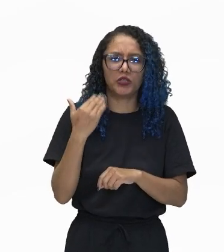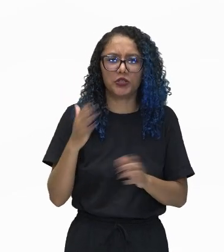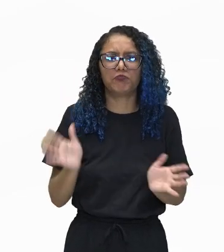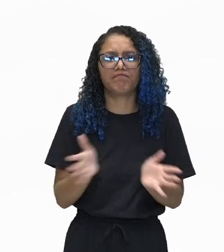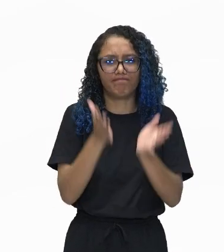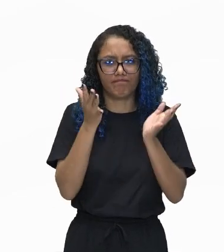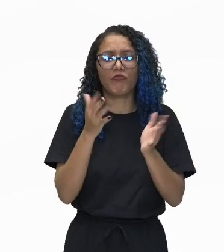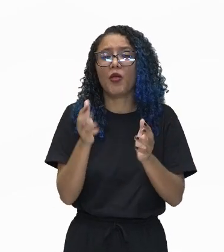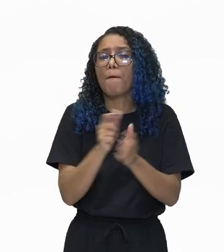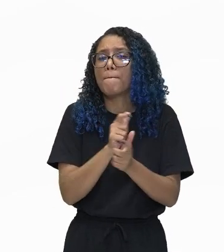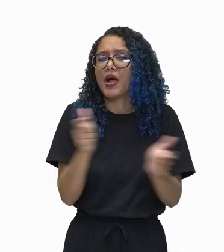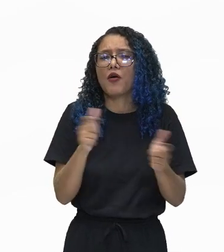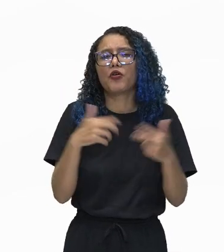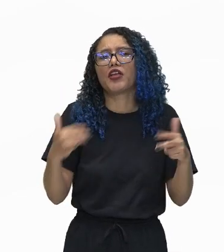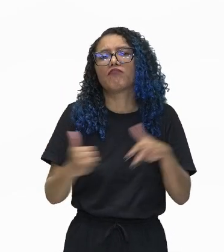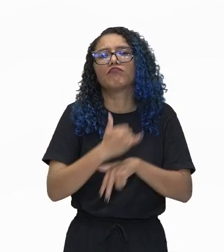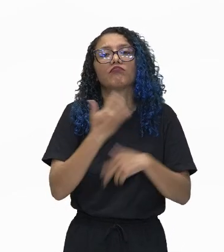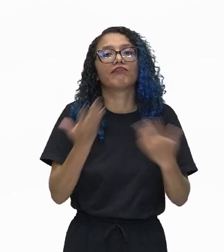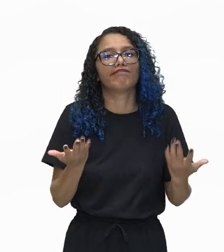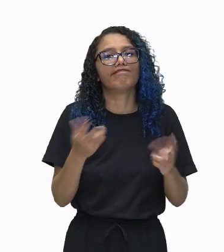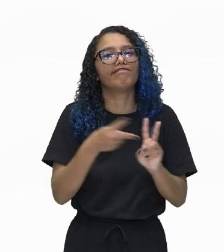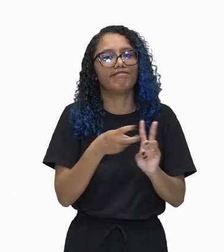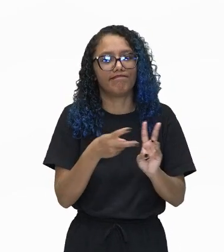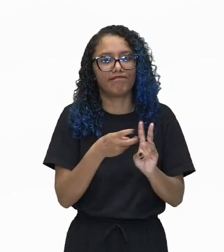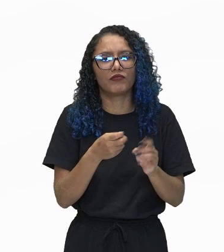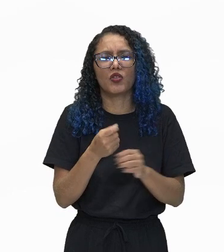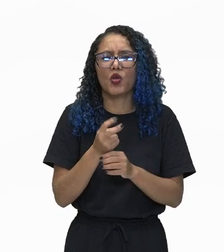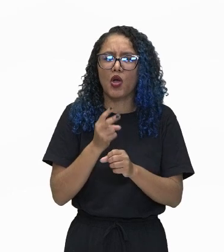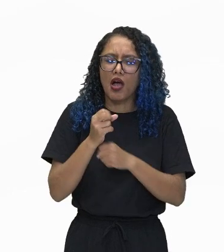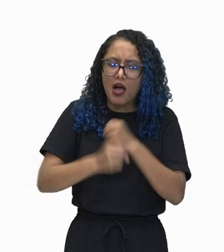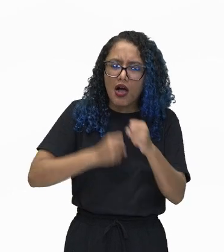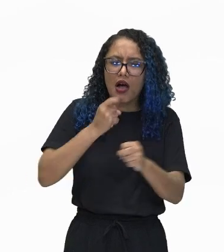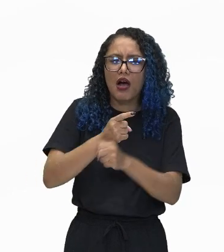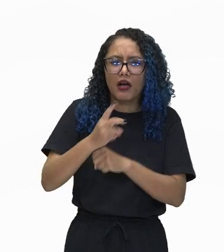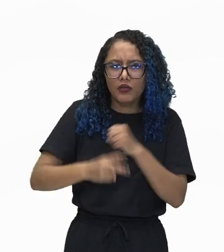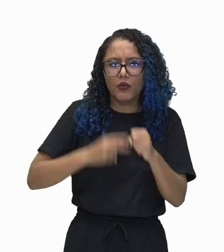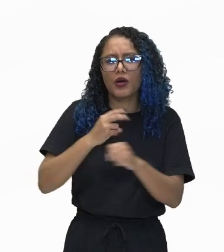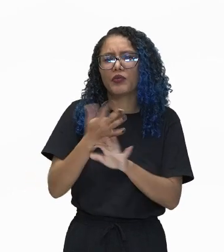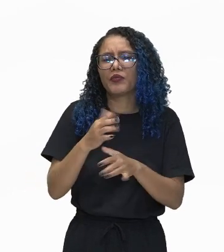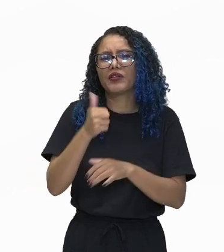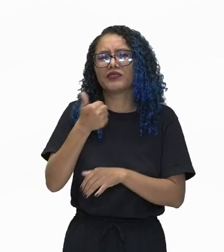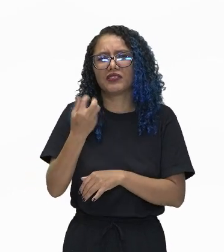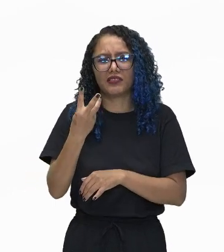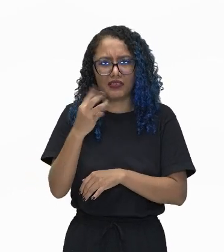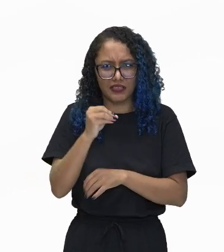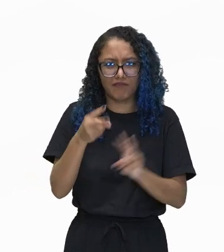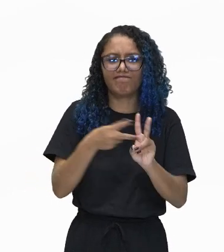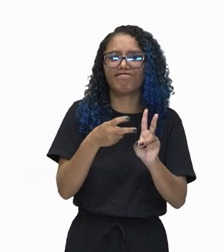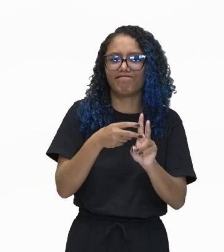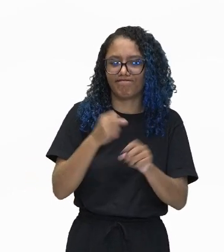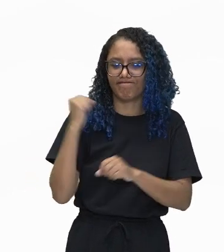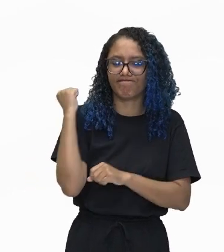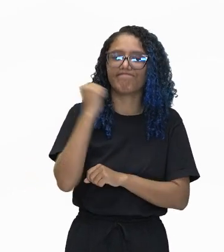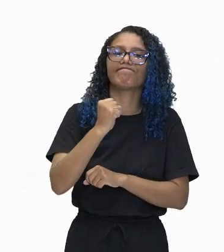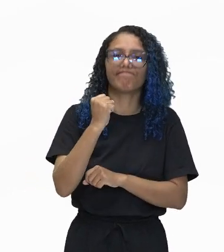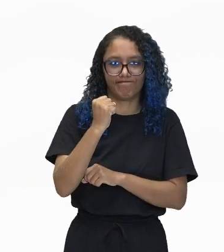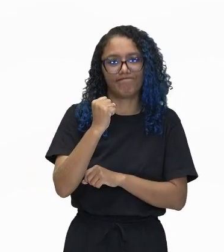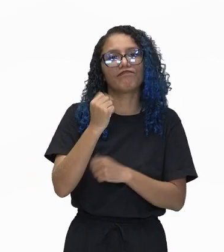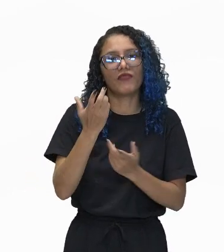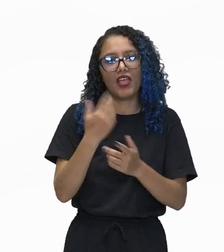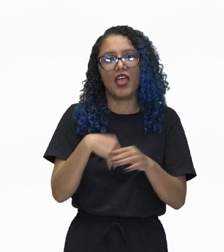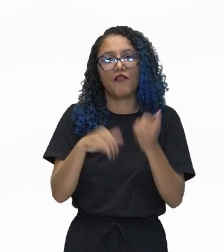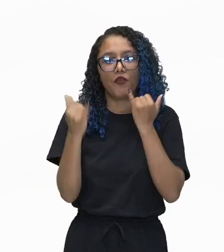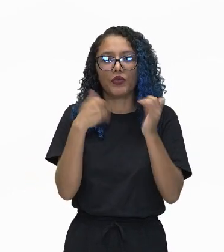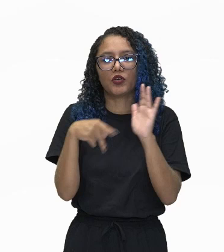indígena. Todos os anos, ao menos 130 indígenas são assassinados no país, conforme os dados do